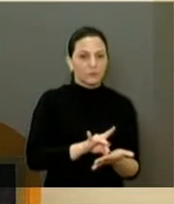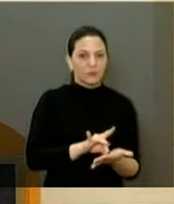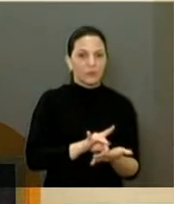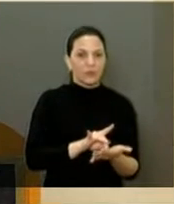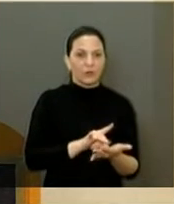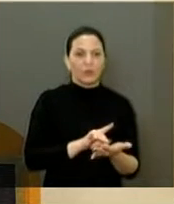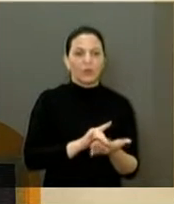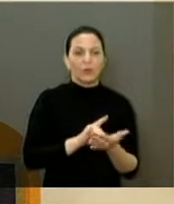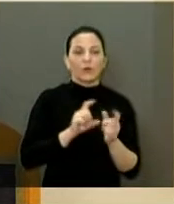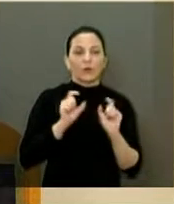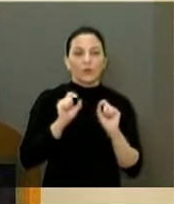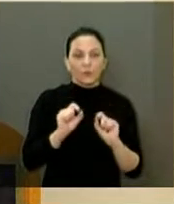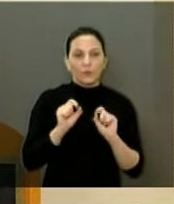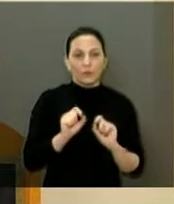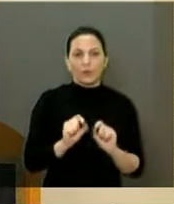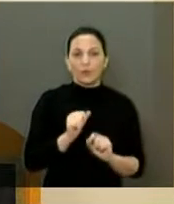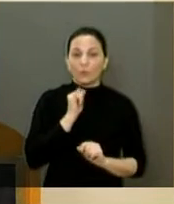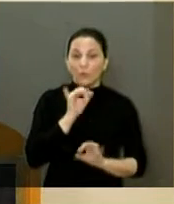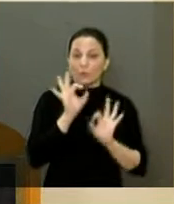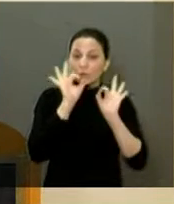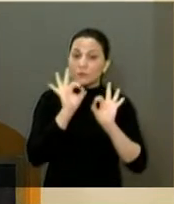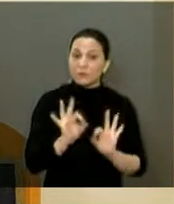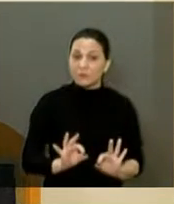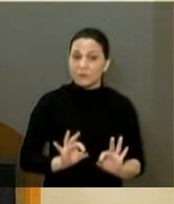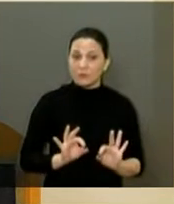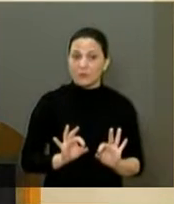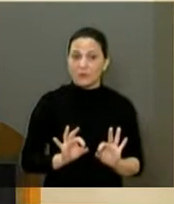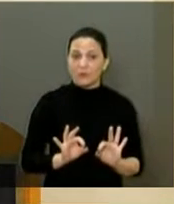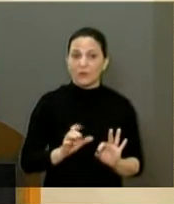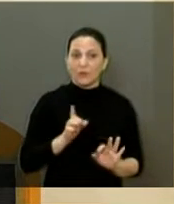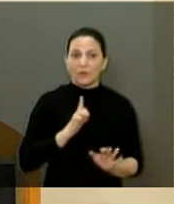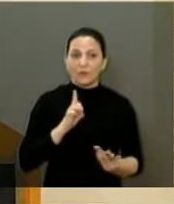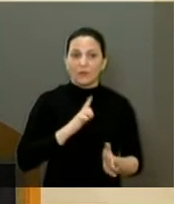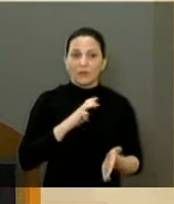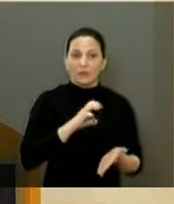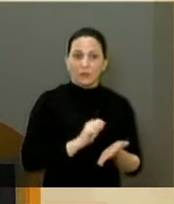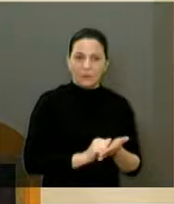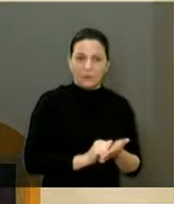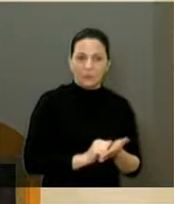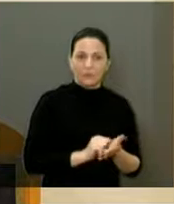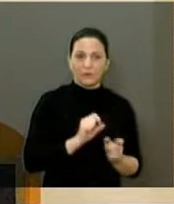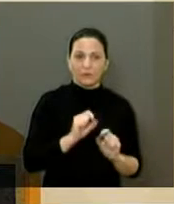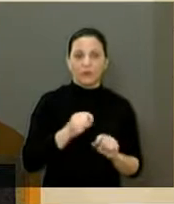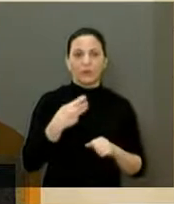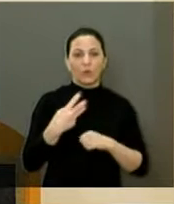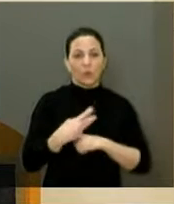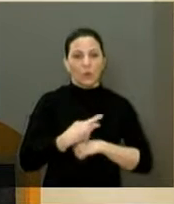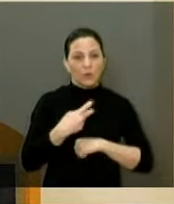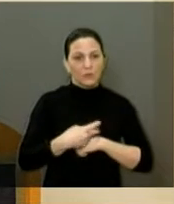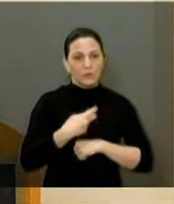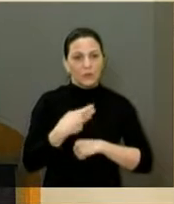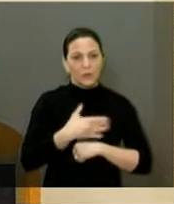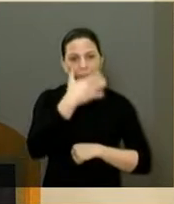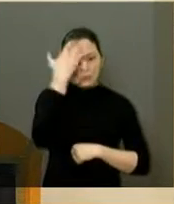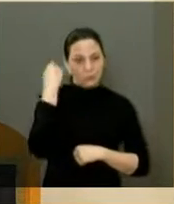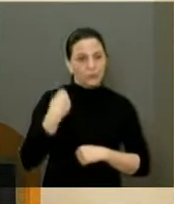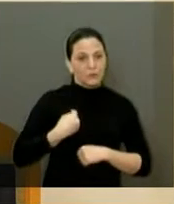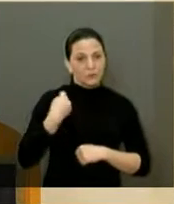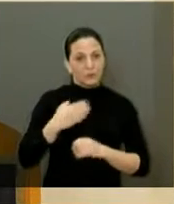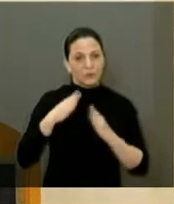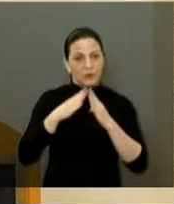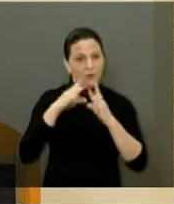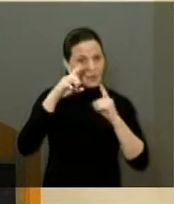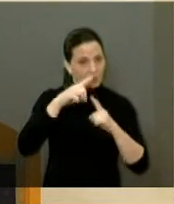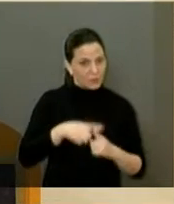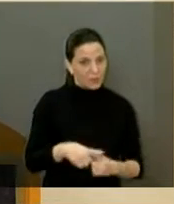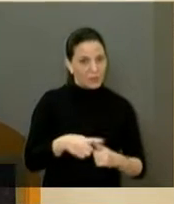também não estou pegando carona em 80 carona com ninguém está registrado a família fala com climatização pessoas na igreja que me procurar